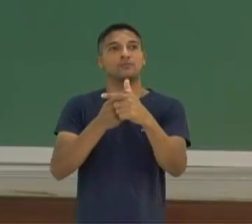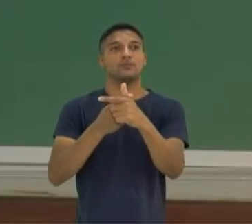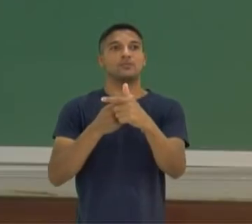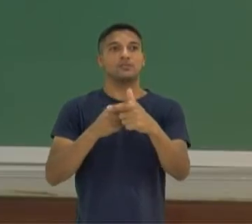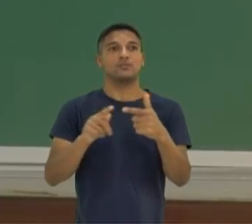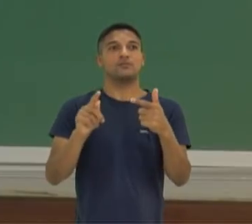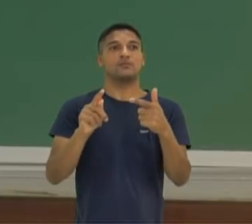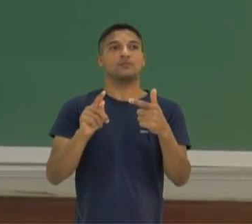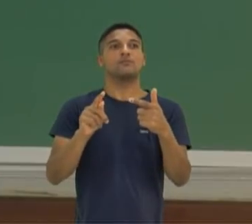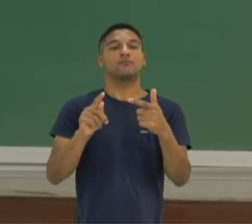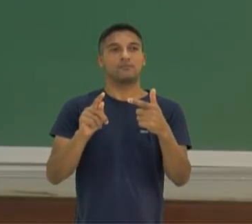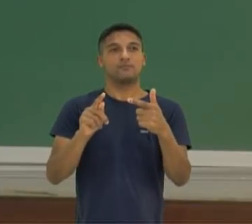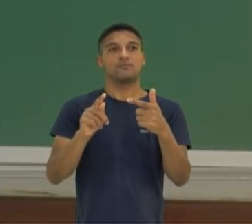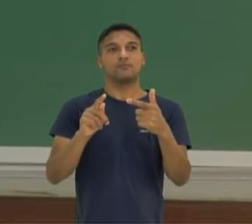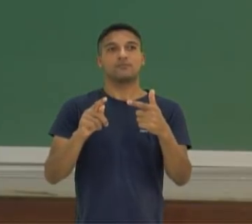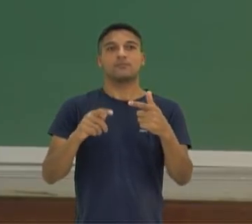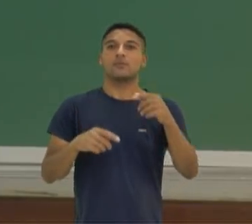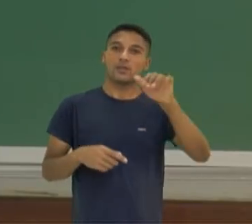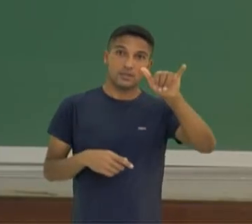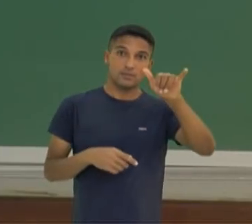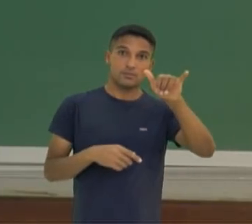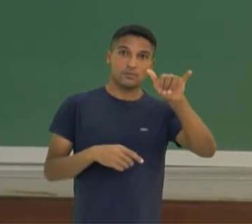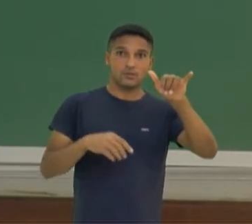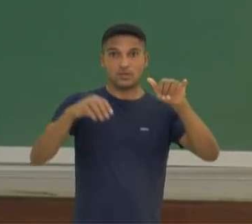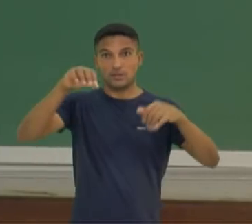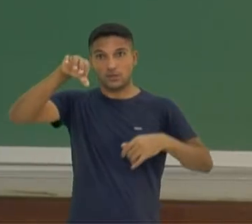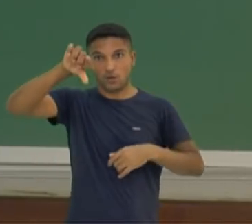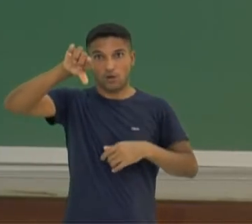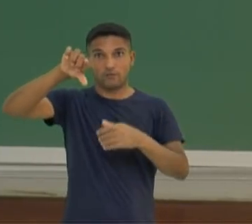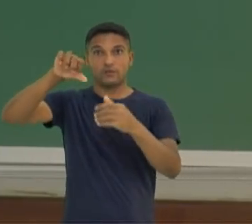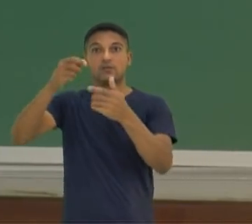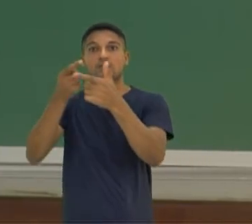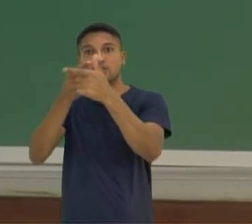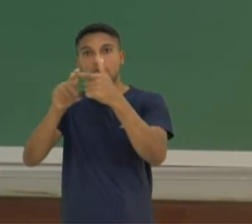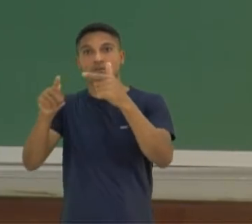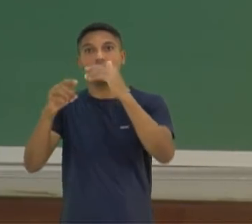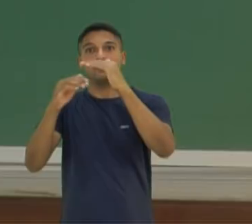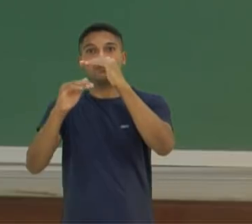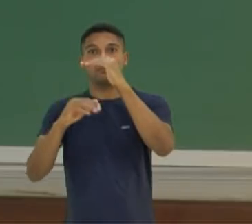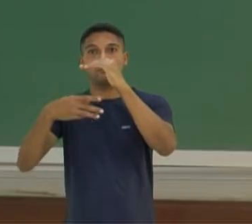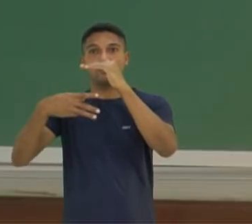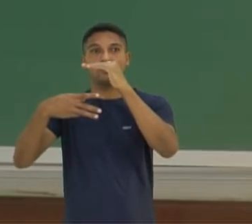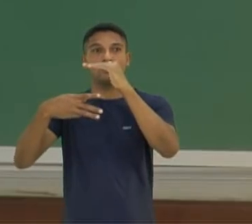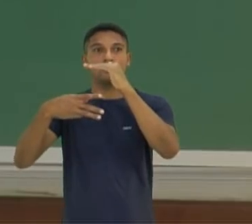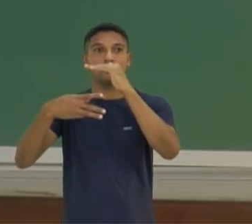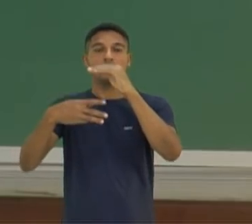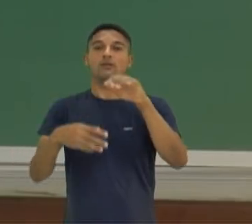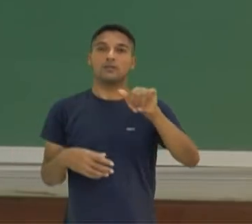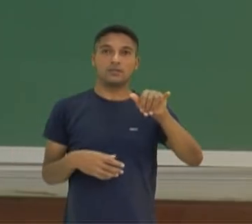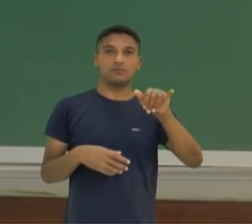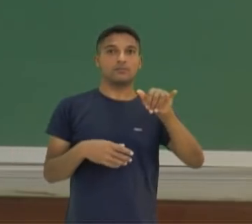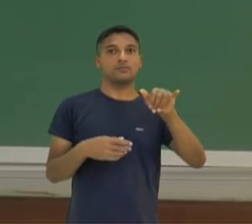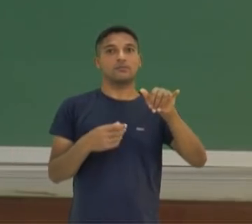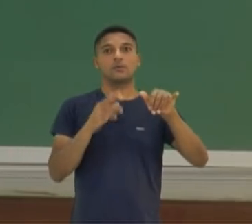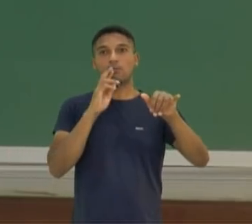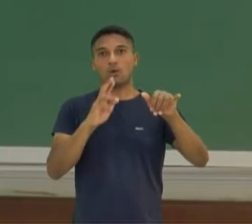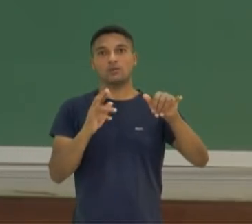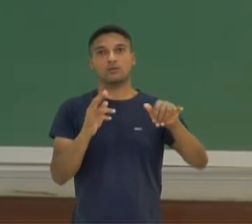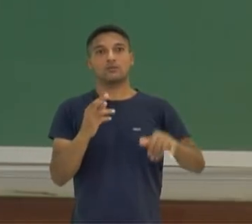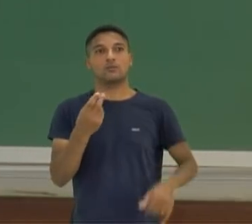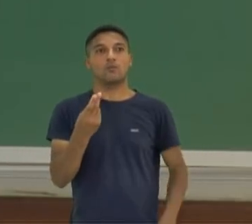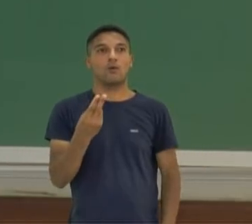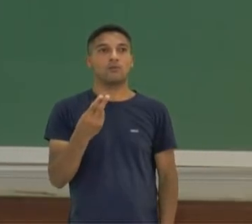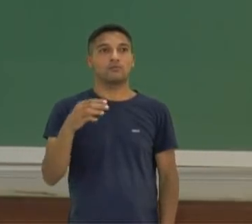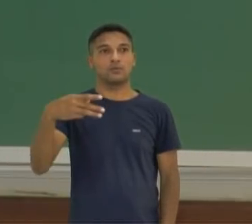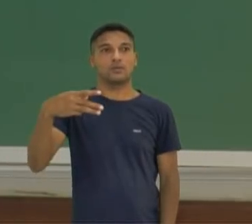ele dividindo. Y igual 9 divididos por 3 igual a 3.